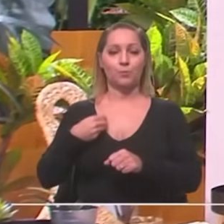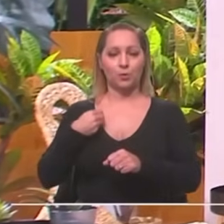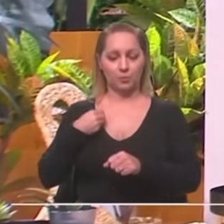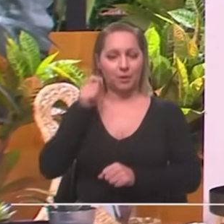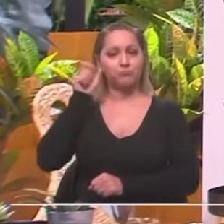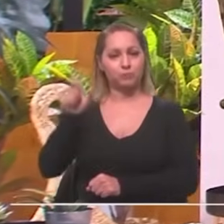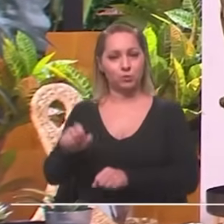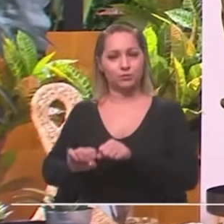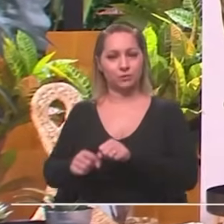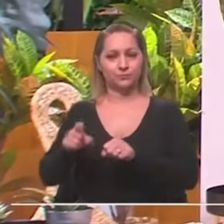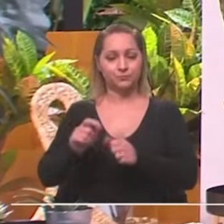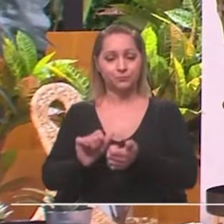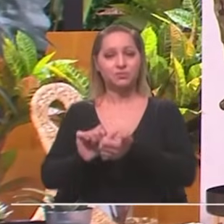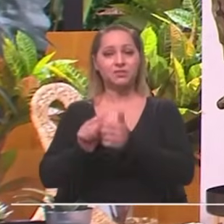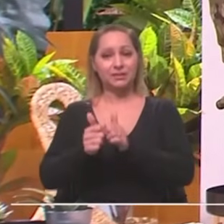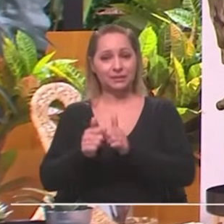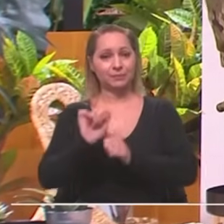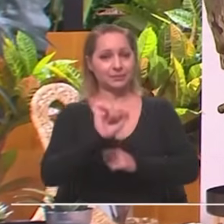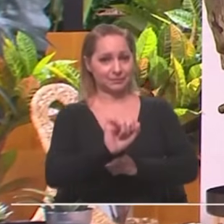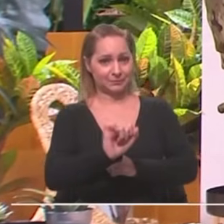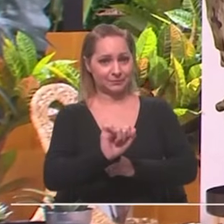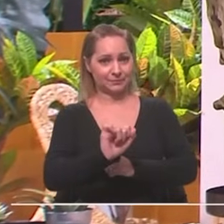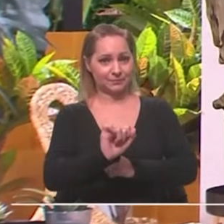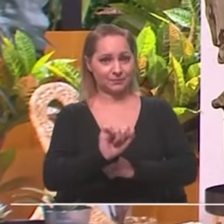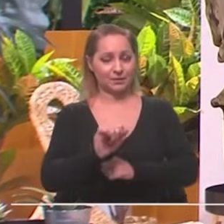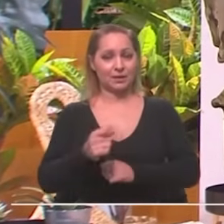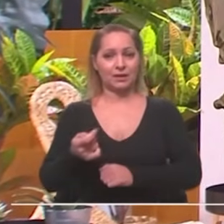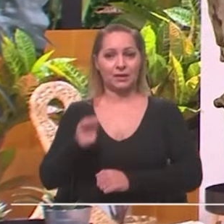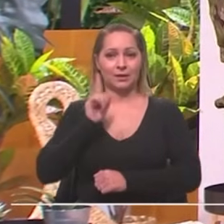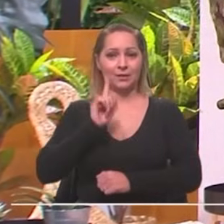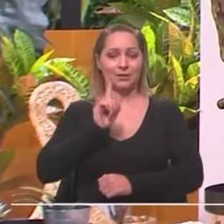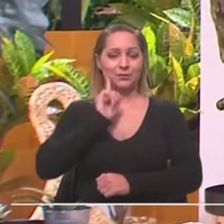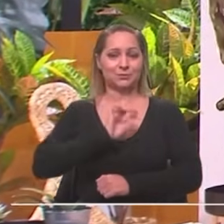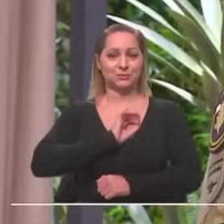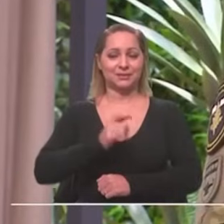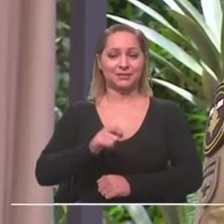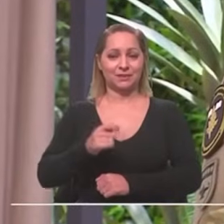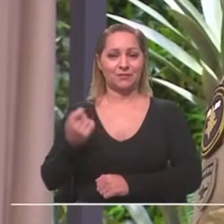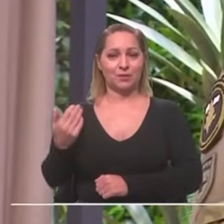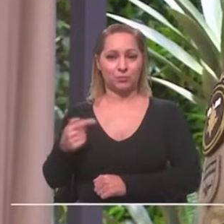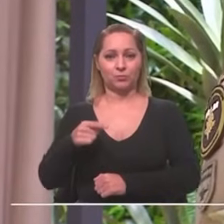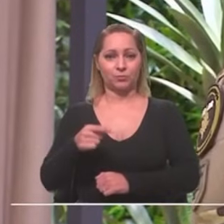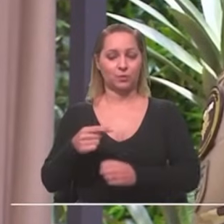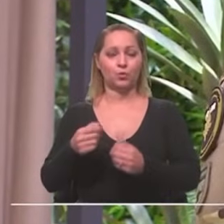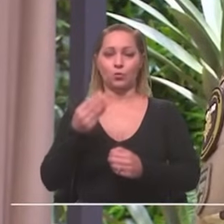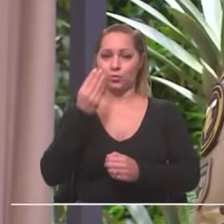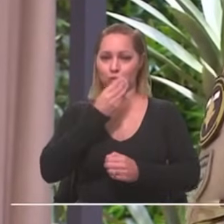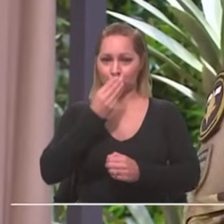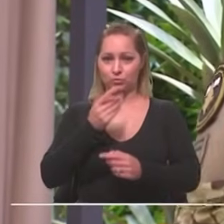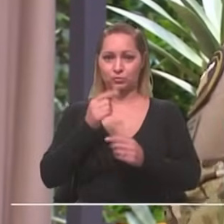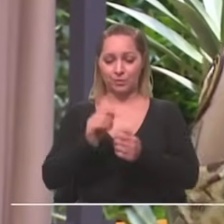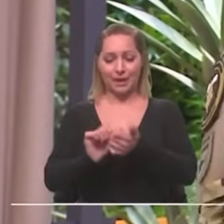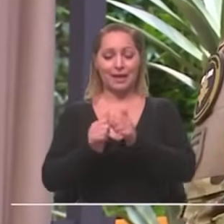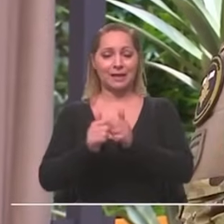qual como eu fiz a adaptação dos exercícios para a senhora Chaves há pouco, fazemos igual para os nossos instrumentos. Como é normal, existem